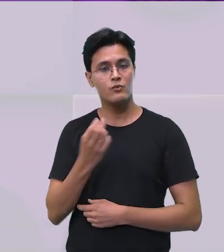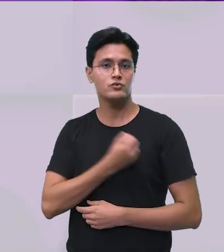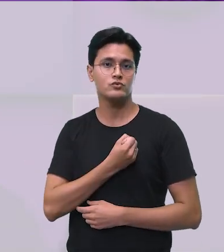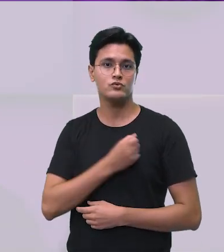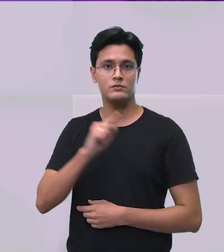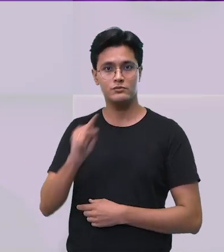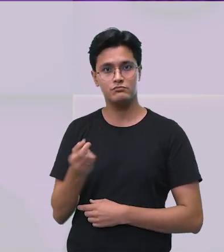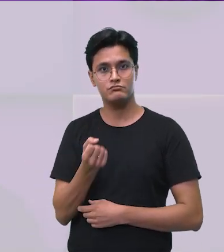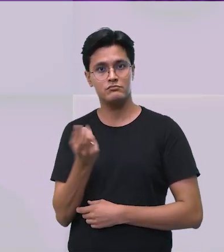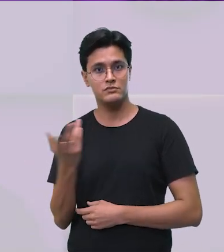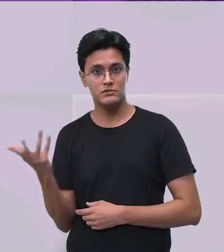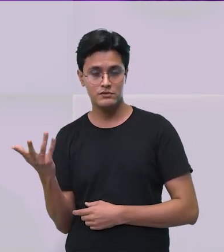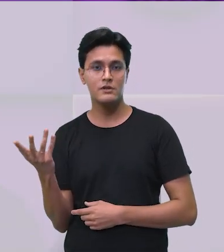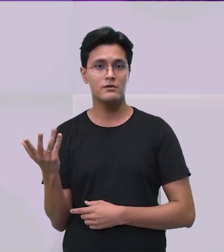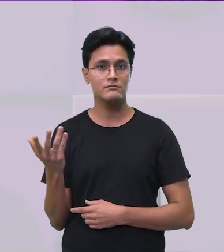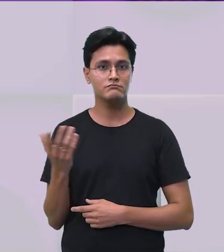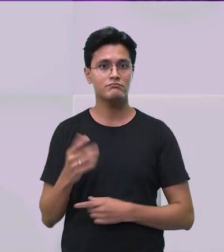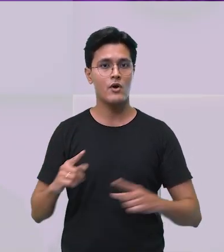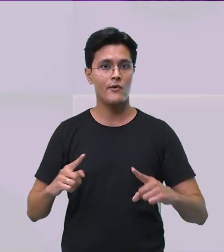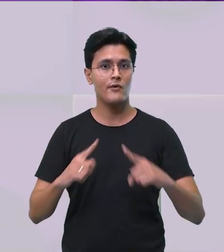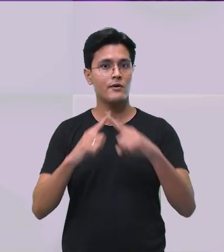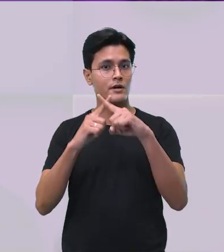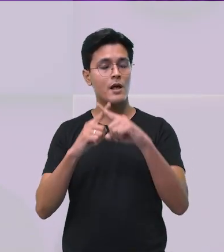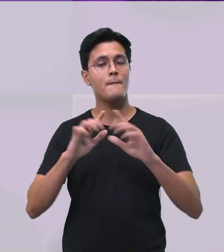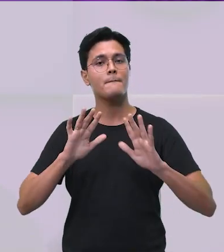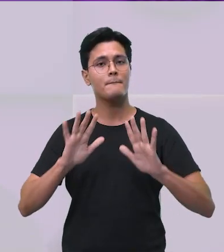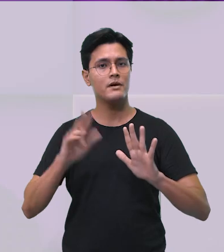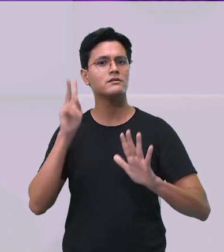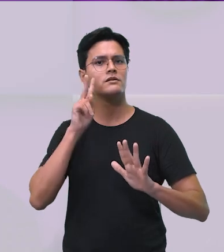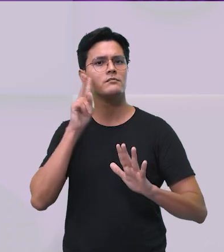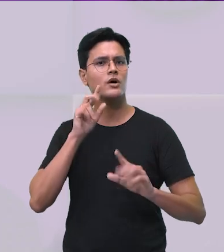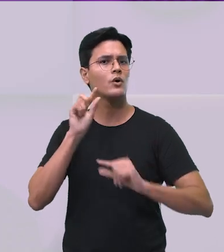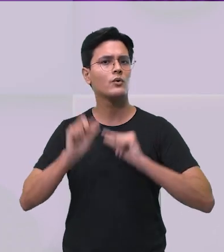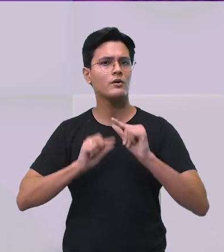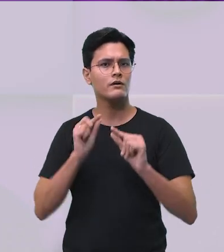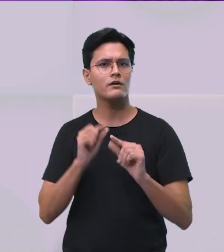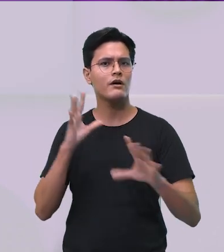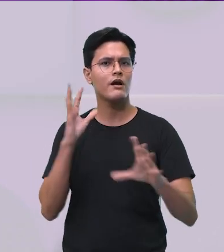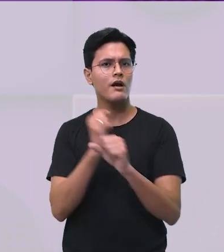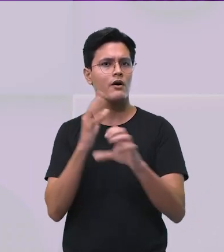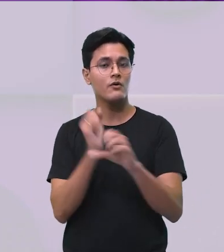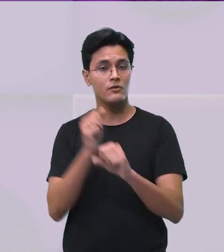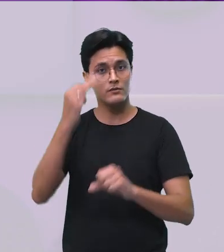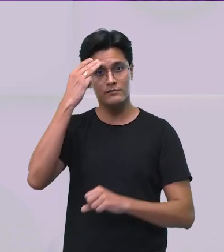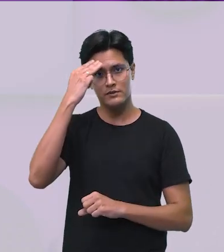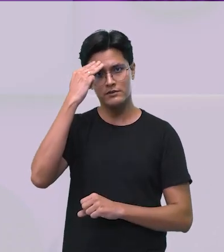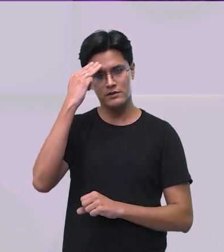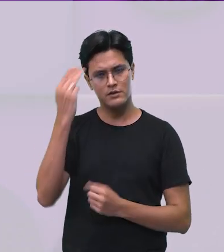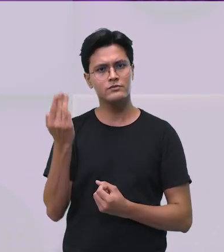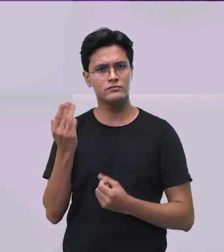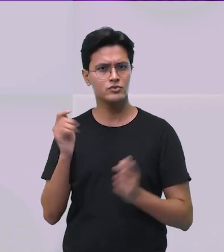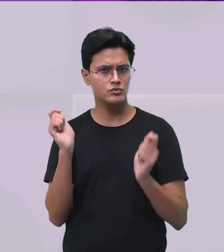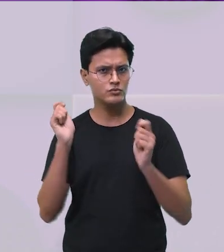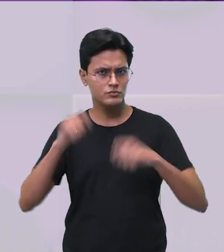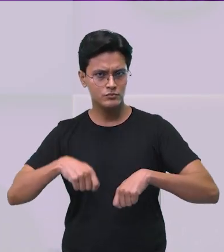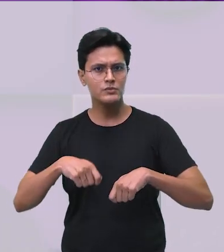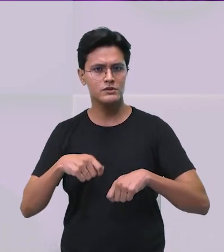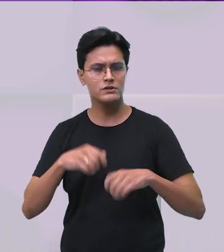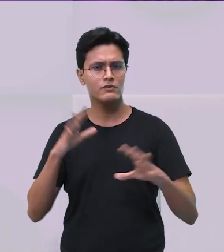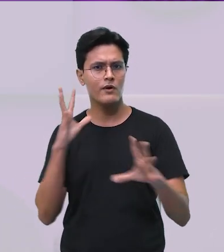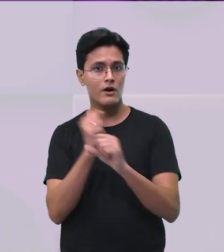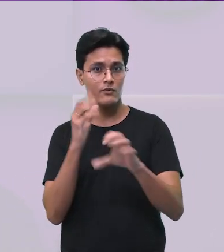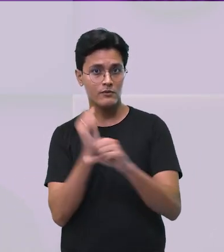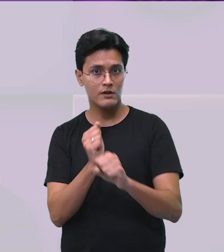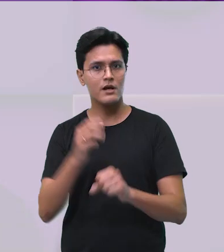3, mas nós vamos começar lembrando do cálculo mental. Eu posso fazer direto o cálculo de uma porcentagem?